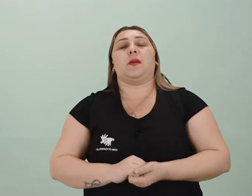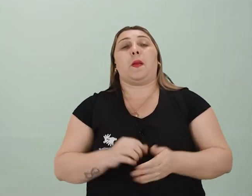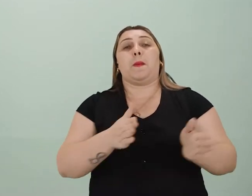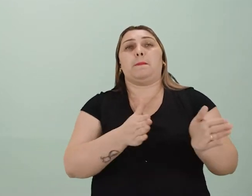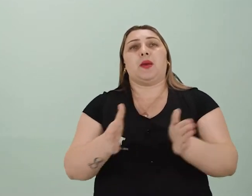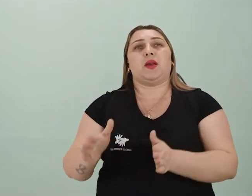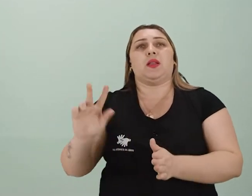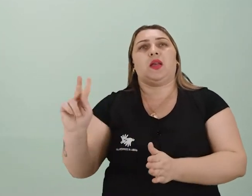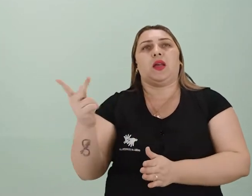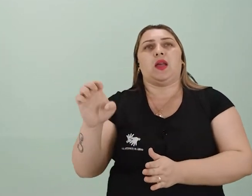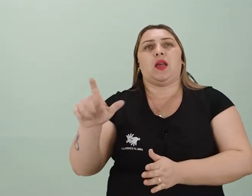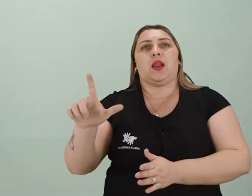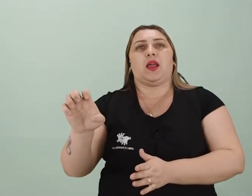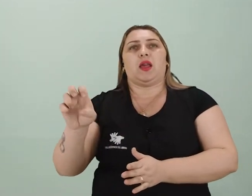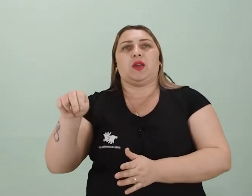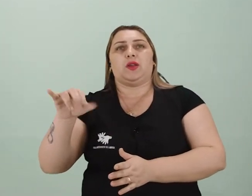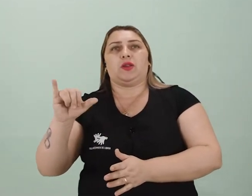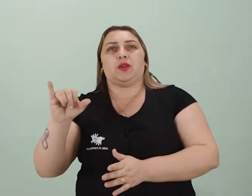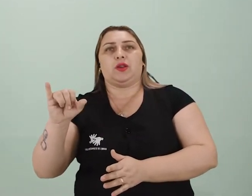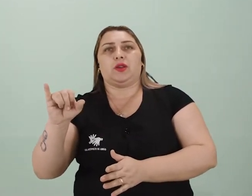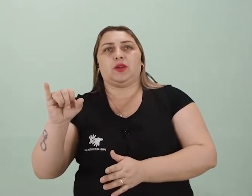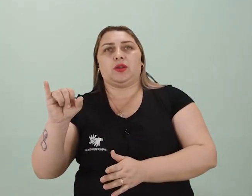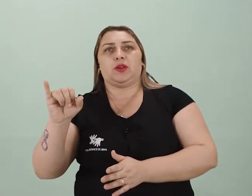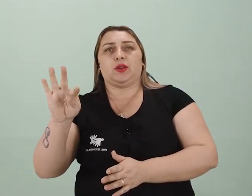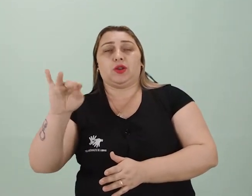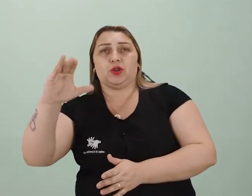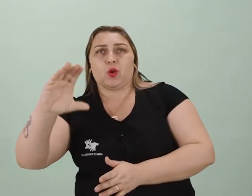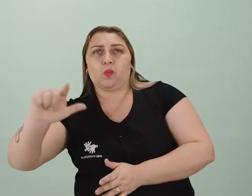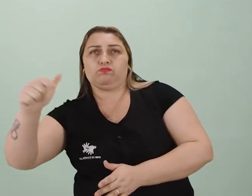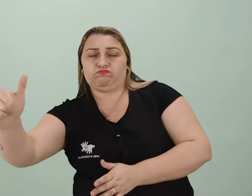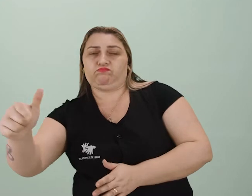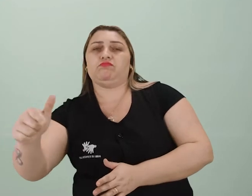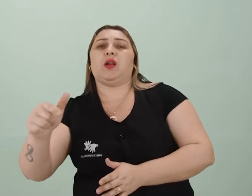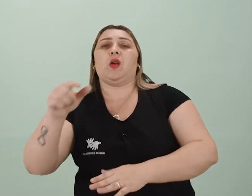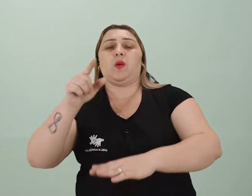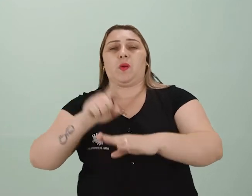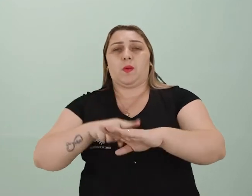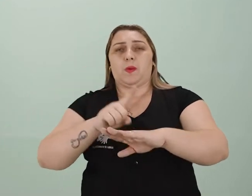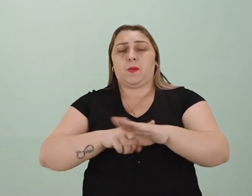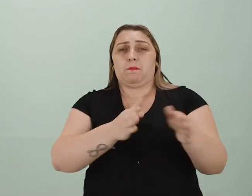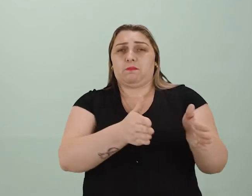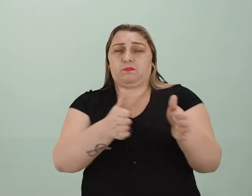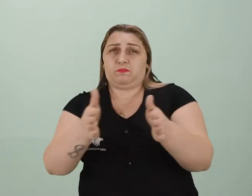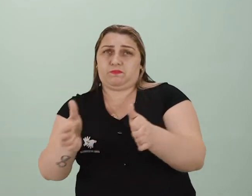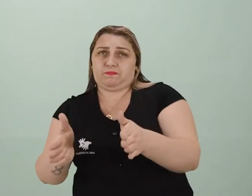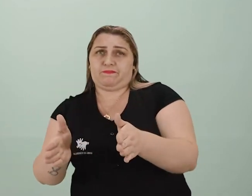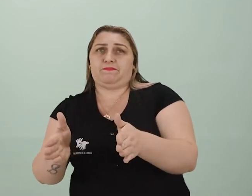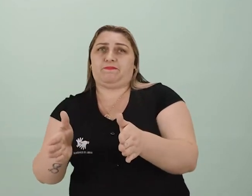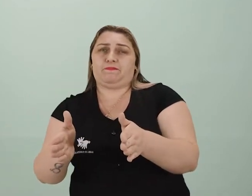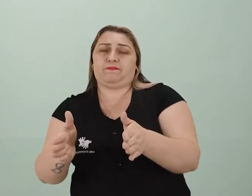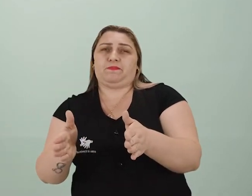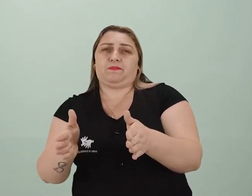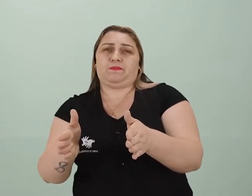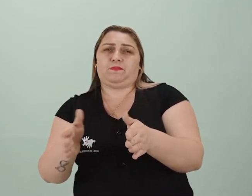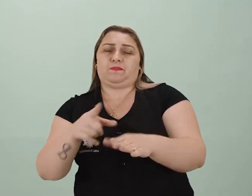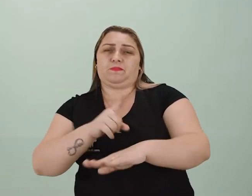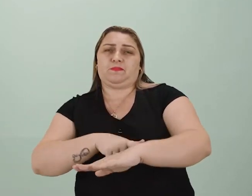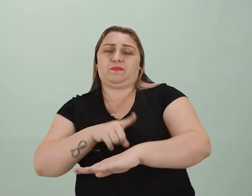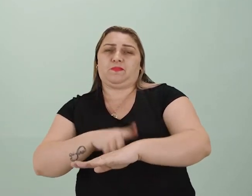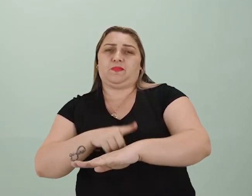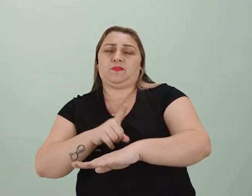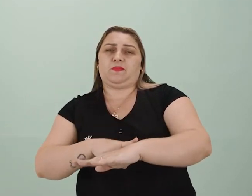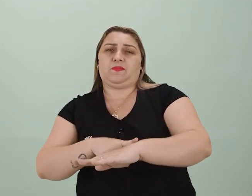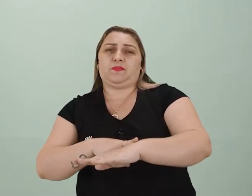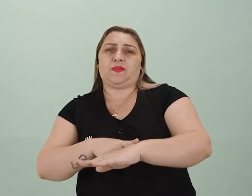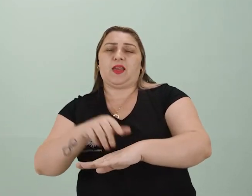período helenístico, vários outros filósofos, lembrando que o período helenístico é a época de